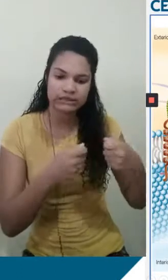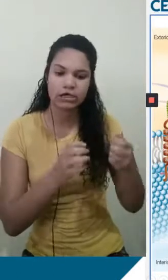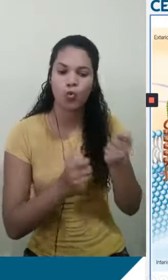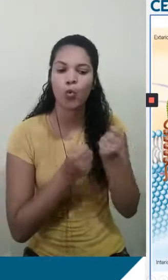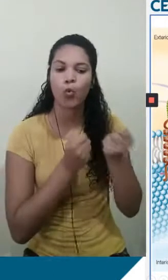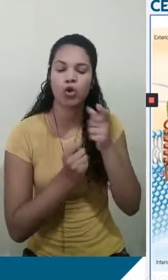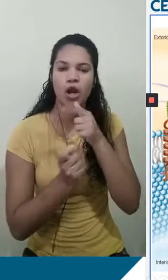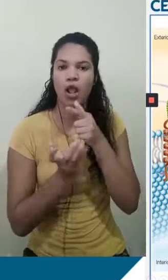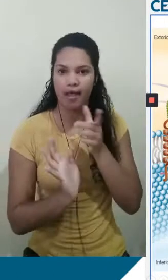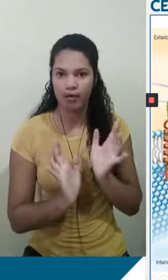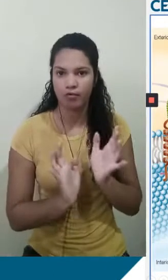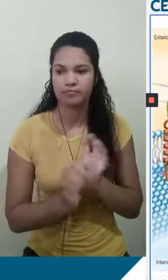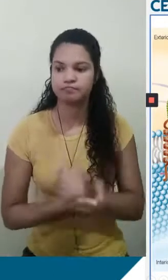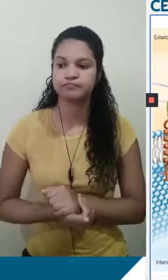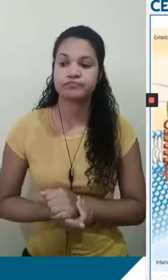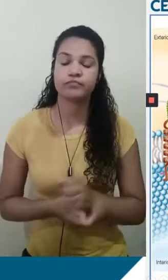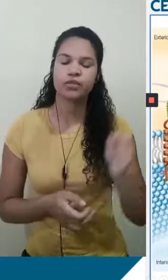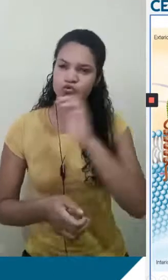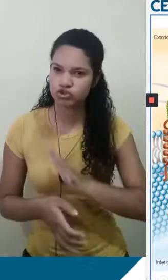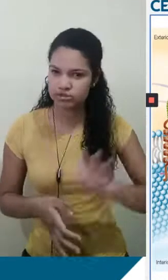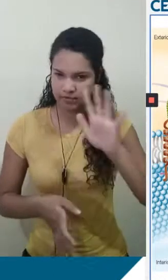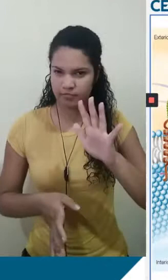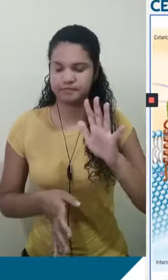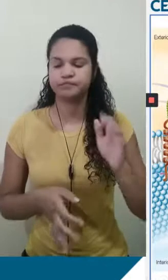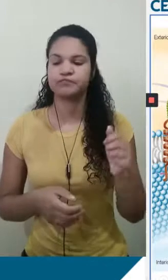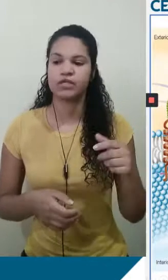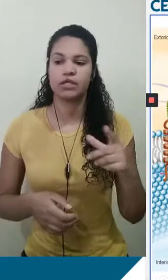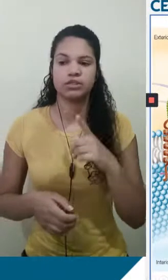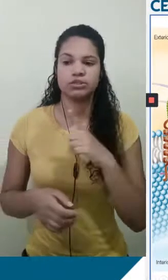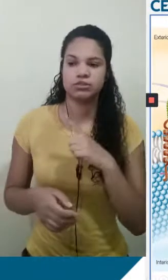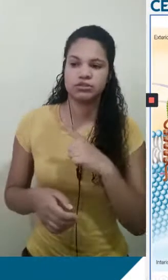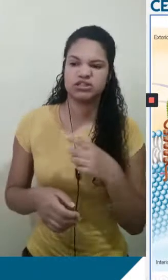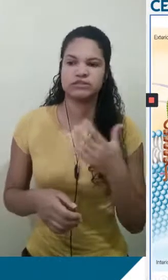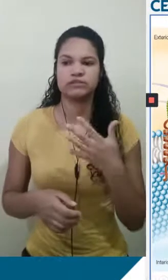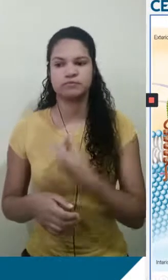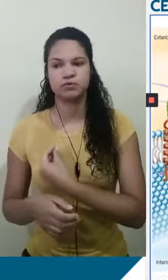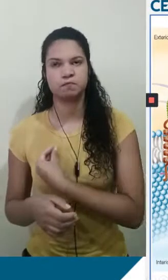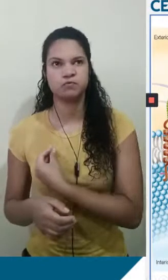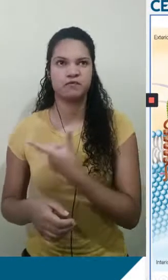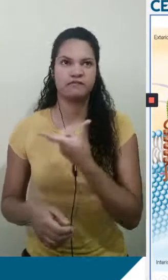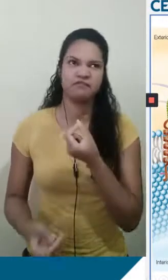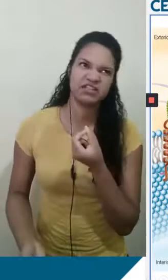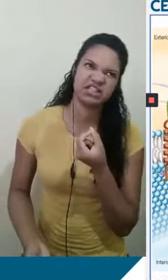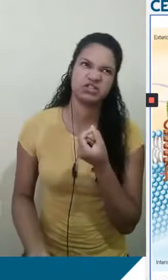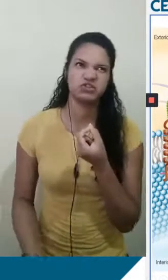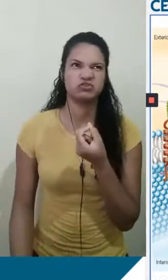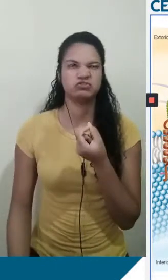fosfolipídios compondo a membrana e a presença de uma proteína, mas isso é variado. E esses fosfolipídios também vão